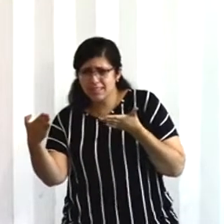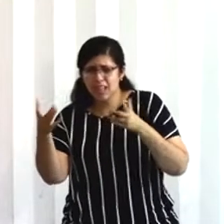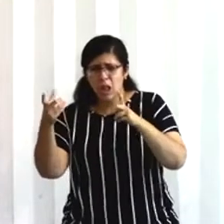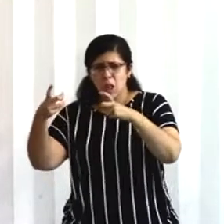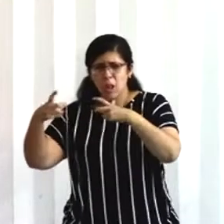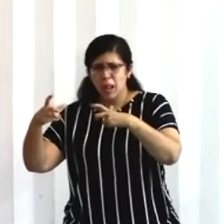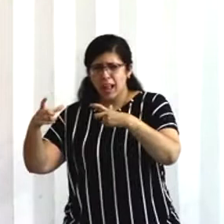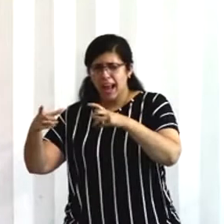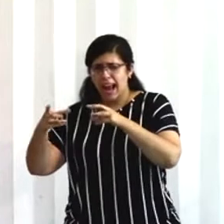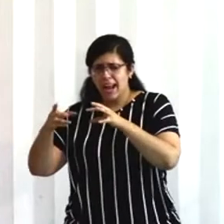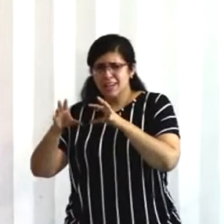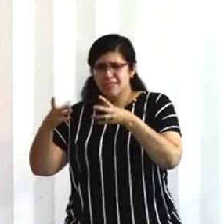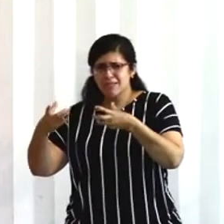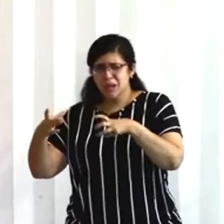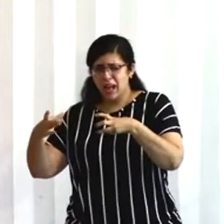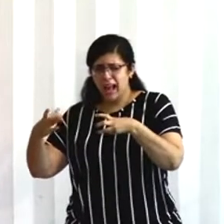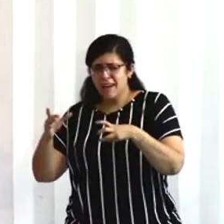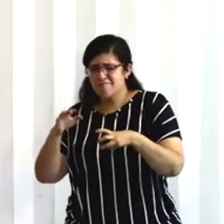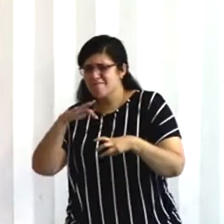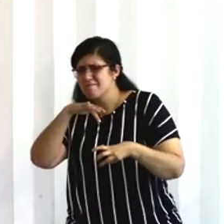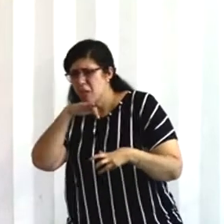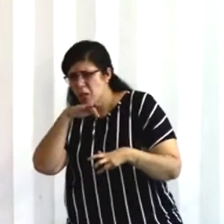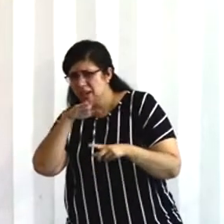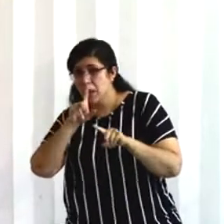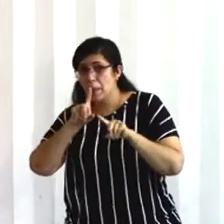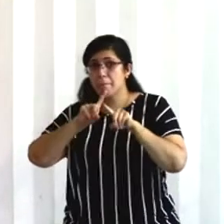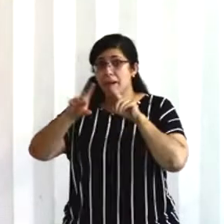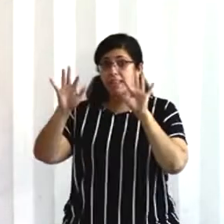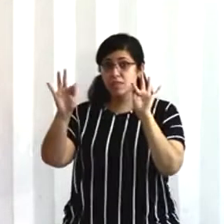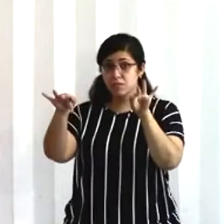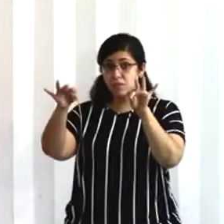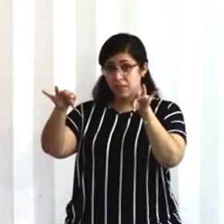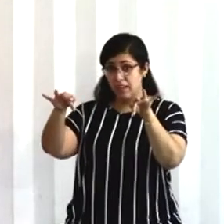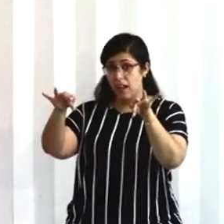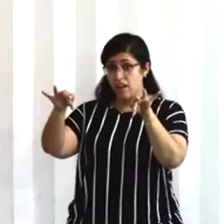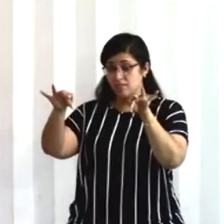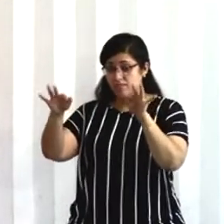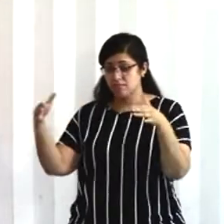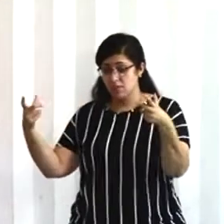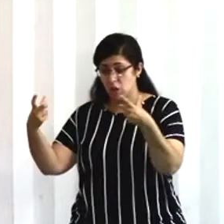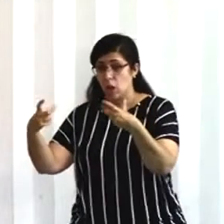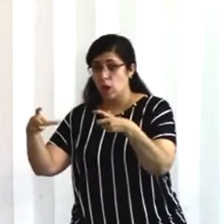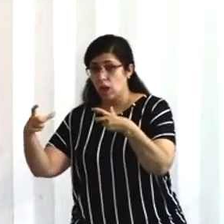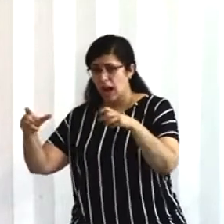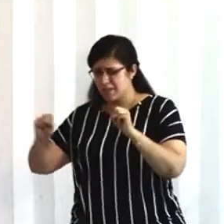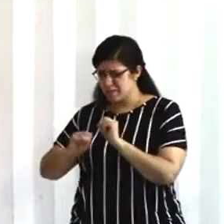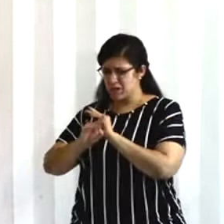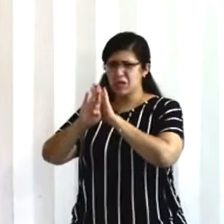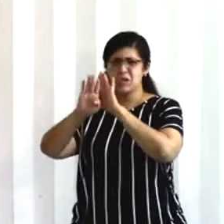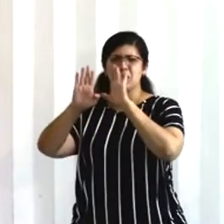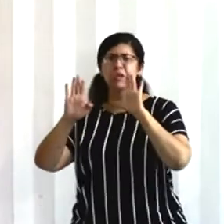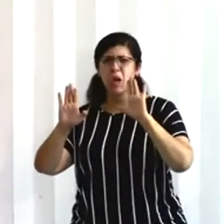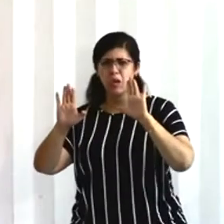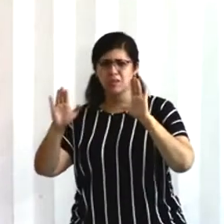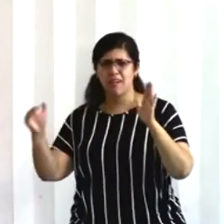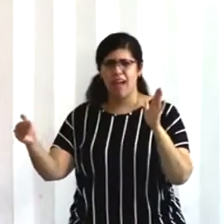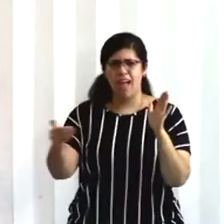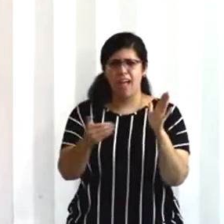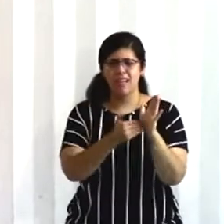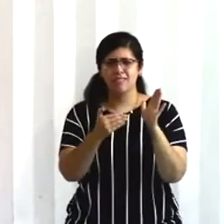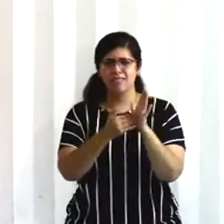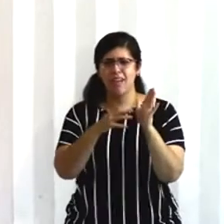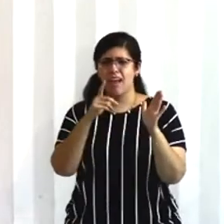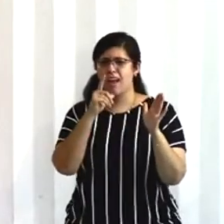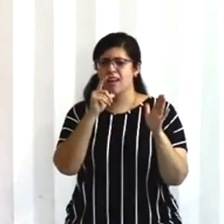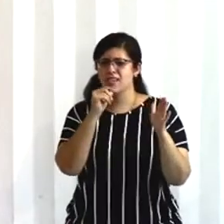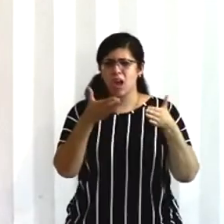Naftali. Mas nos últimos tornará glorioso o caminho do mar, além do Jordão, Galiléia dos gentios.